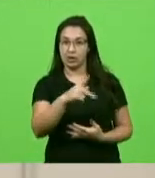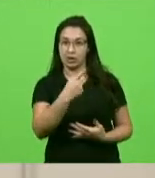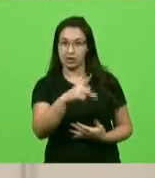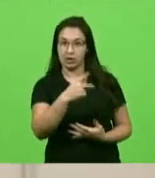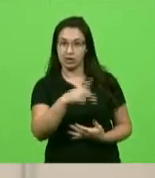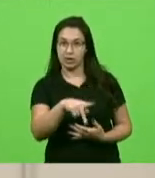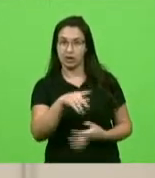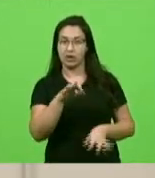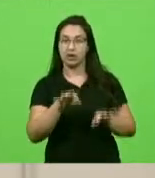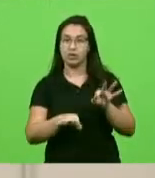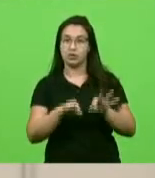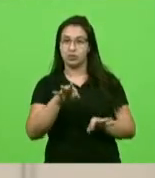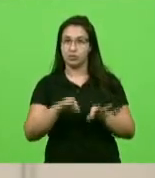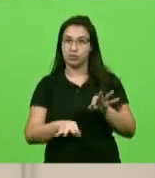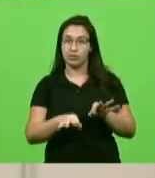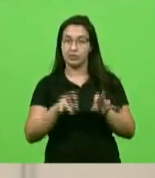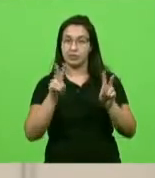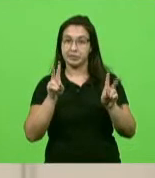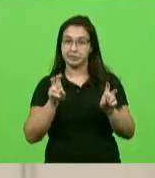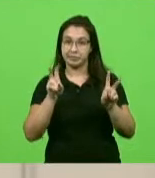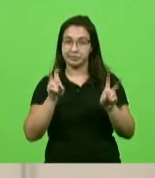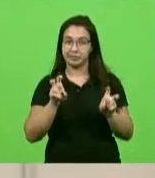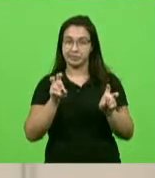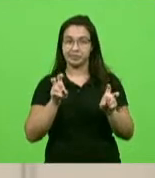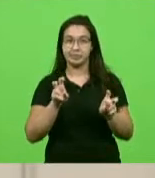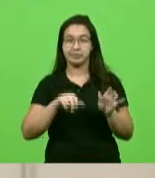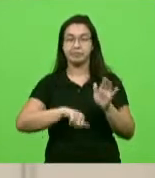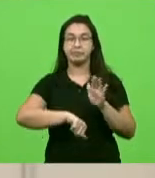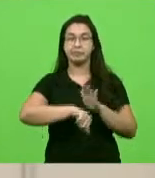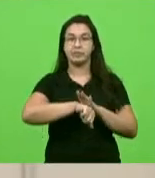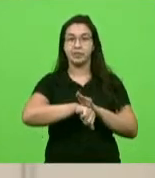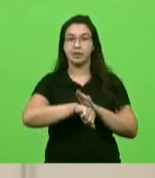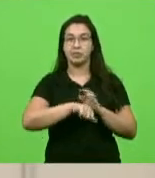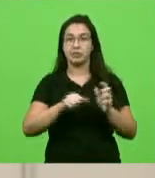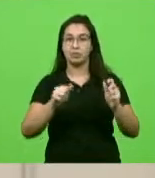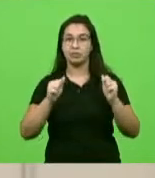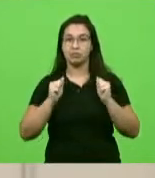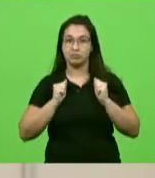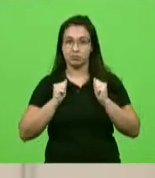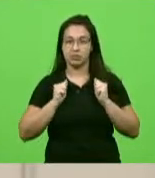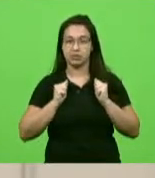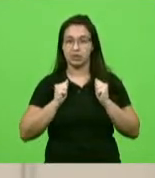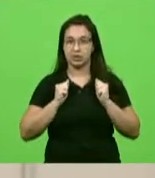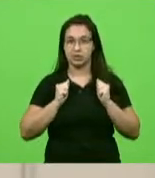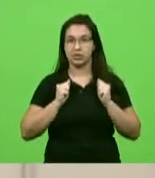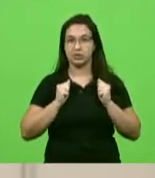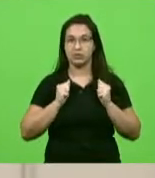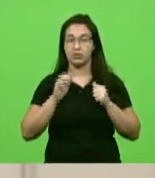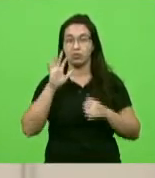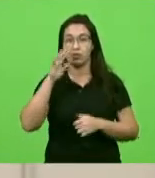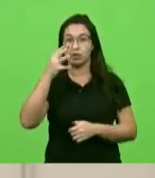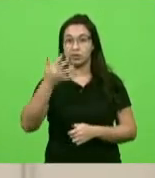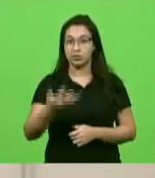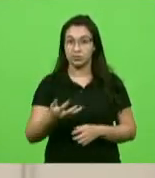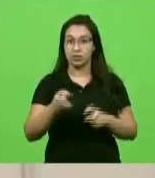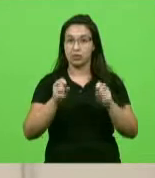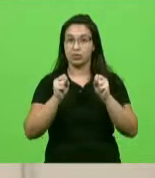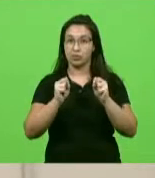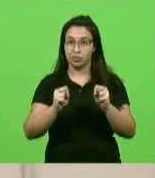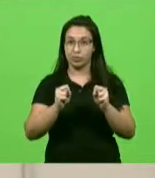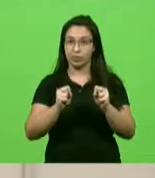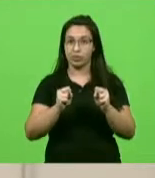no julgado por ele relatado, abre aspas, no crime omissivo e impróprio, o resultado pode